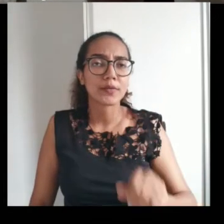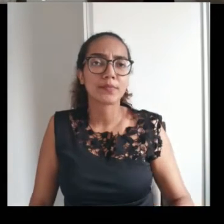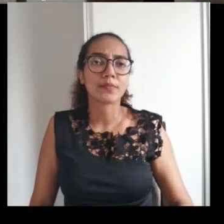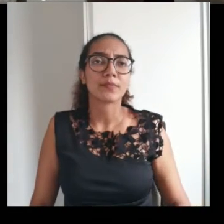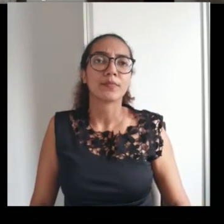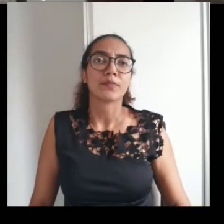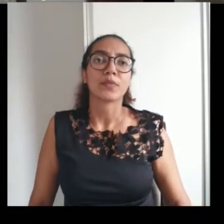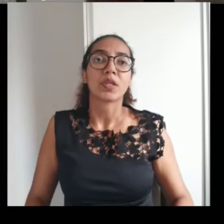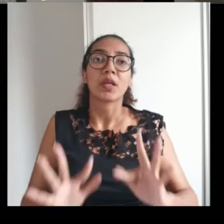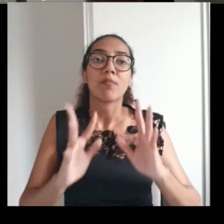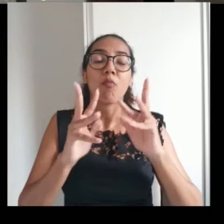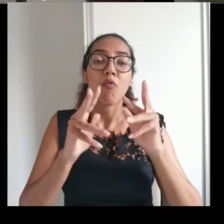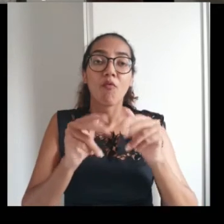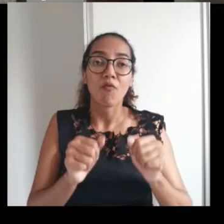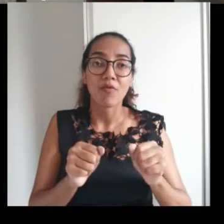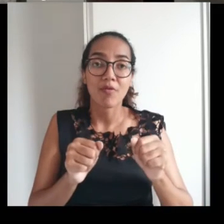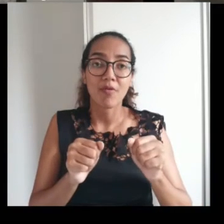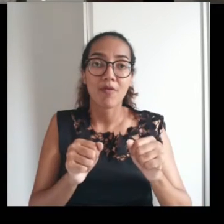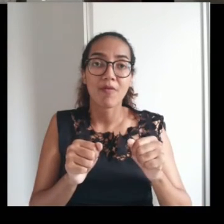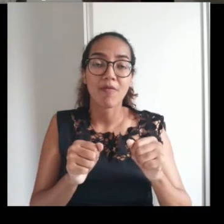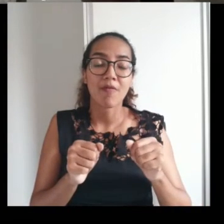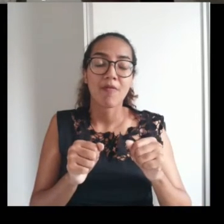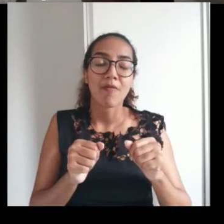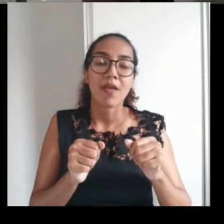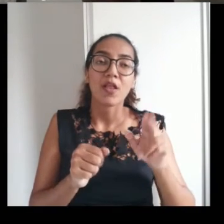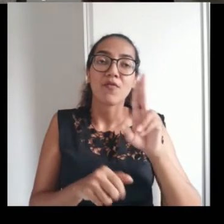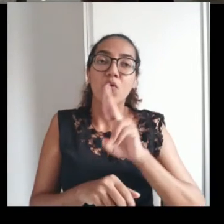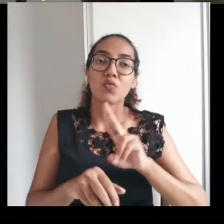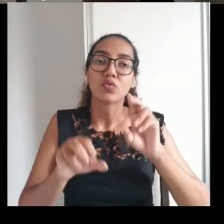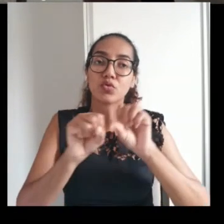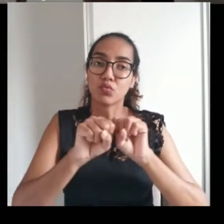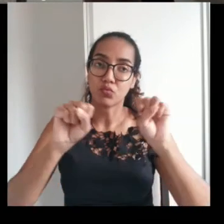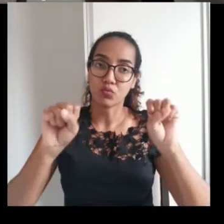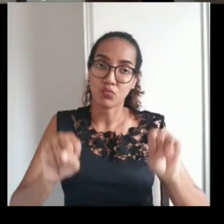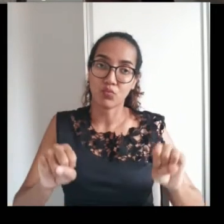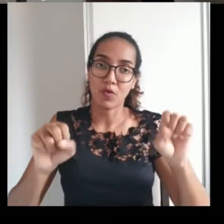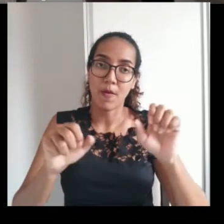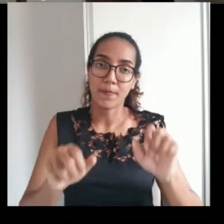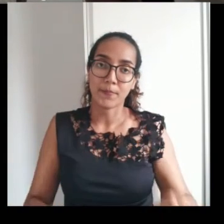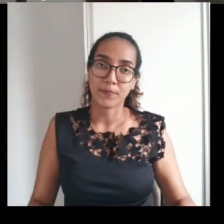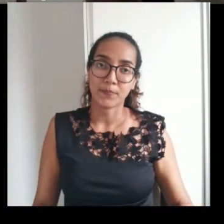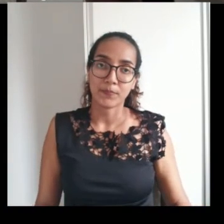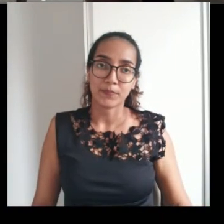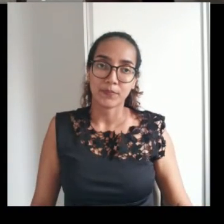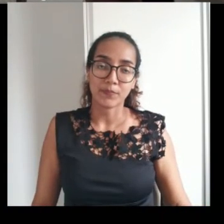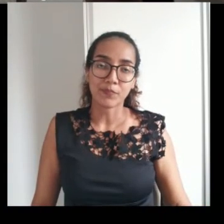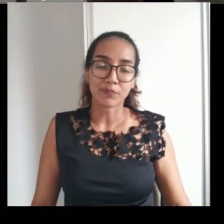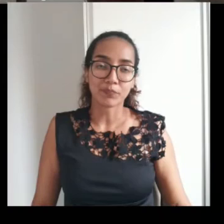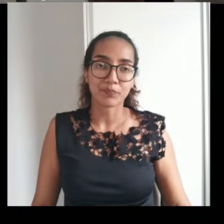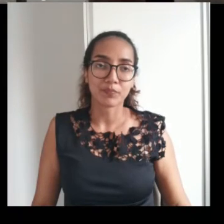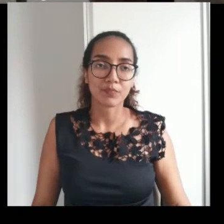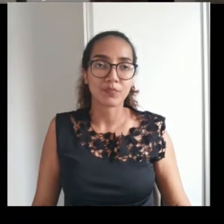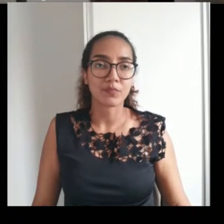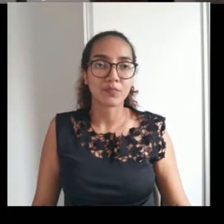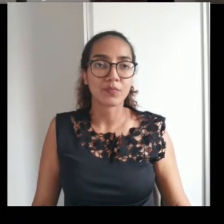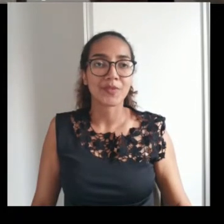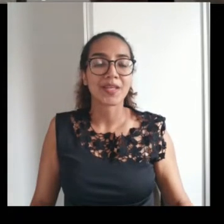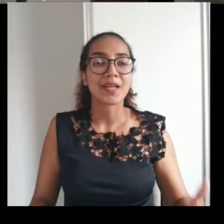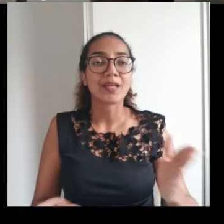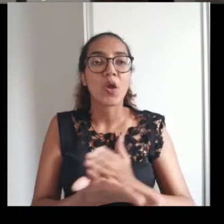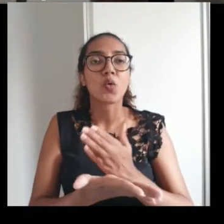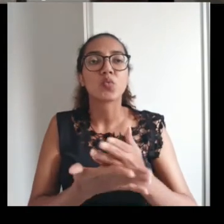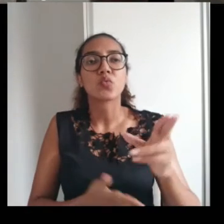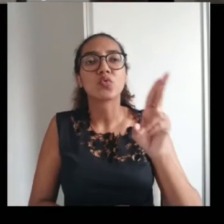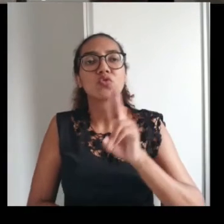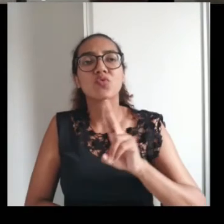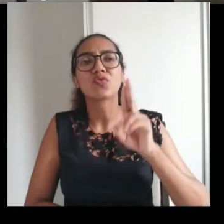sistema e aí fazer uso dele como um todo, tá certo? Em algumas aplicações, às vezes, a gente não tem isso aqui, a gente